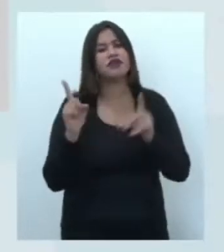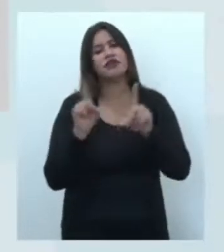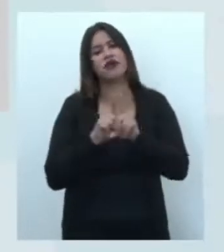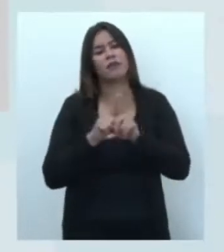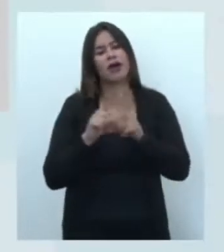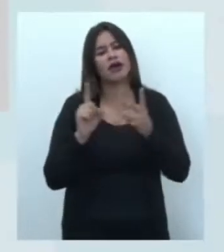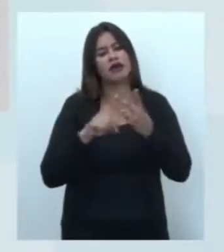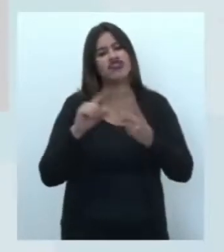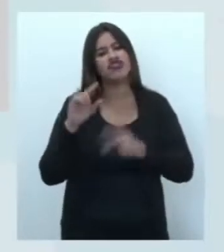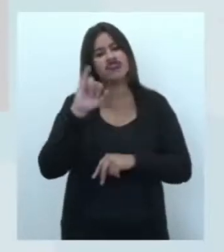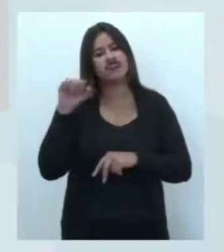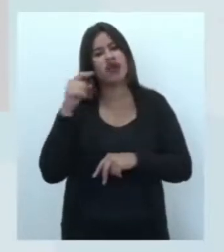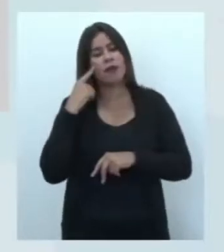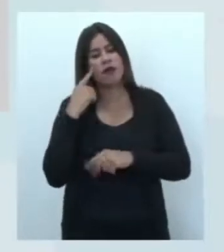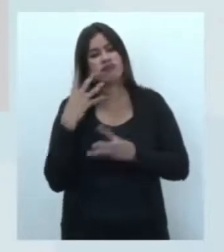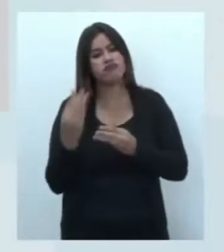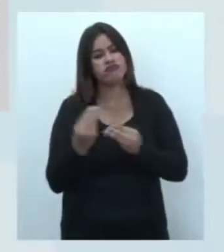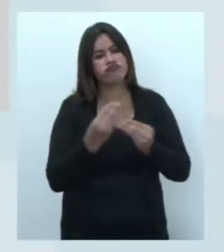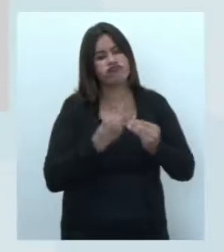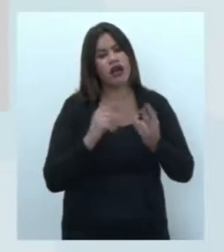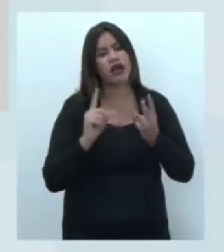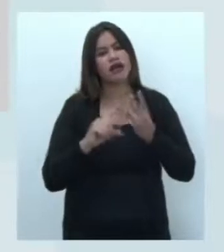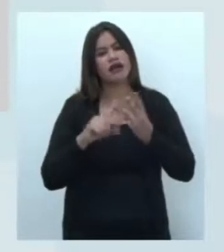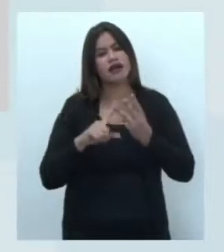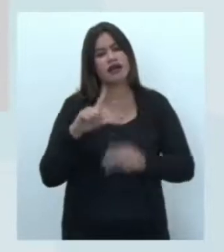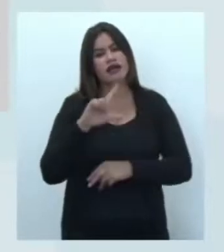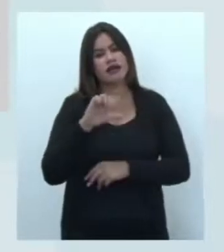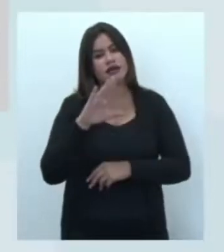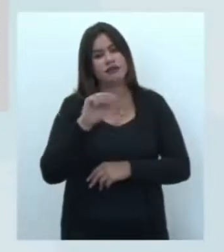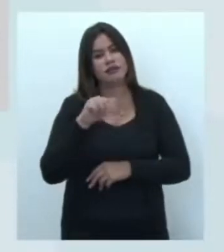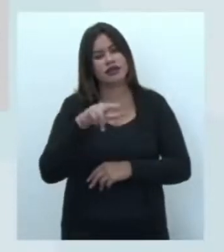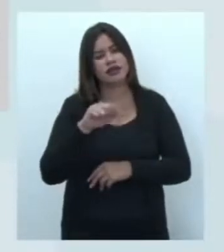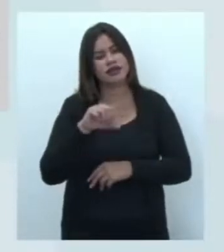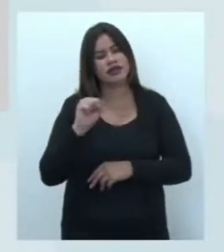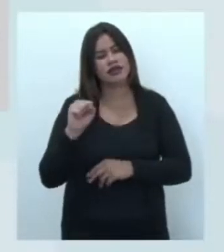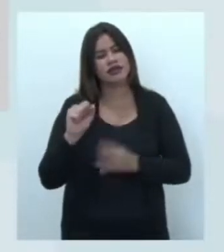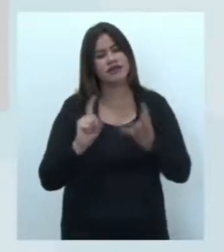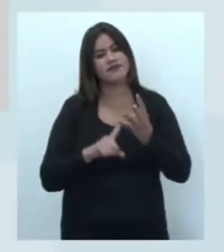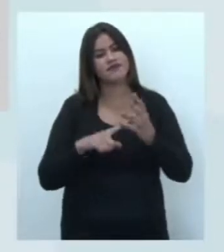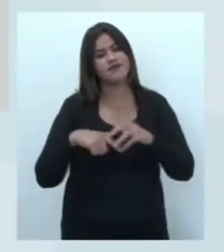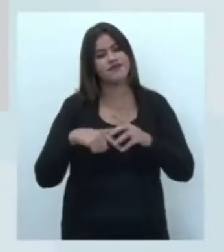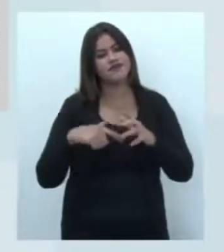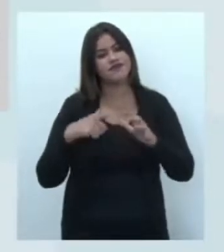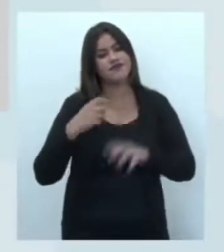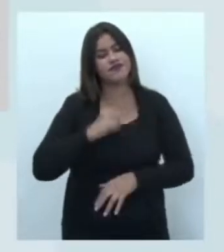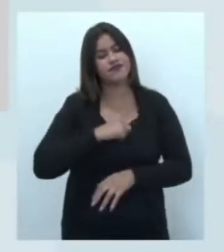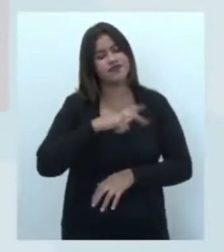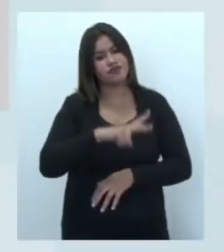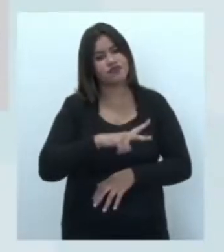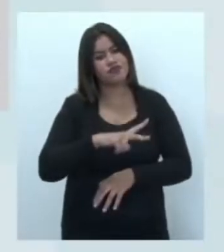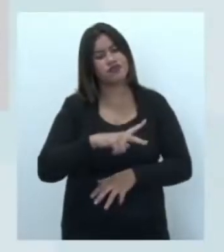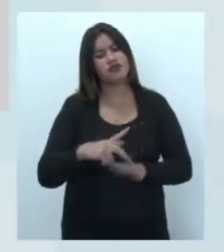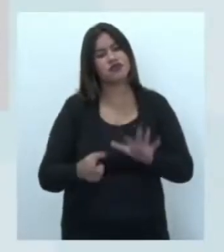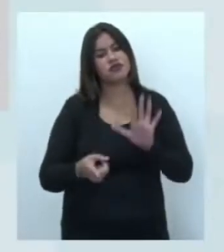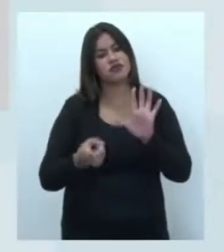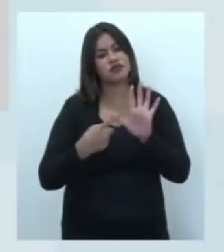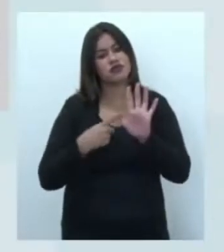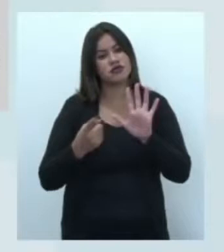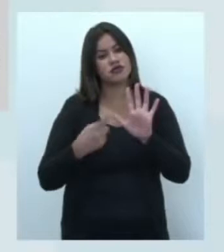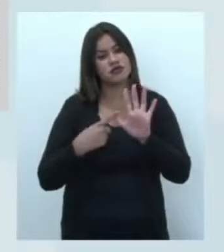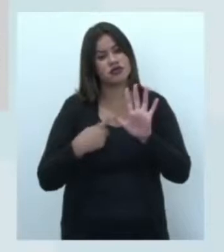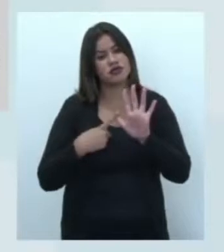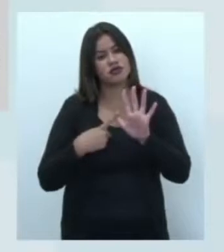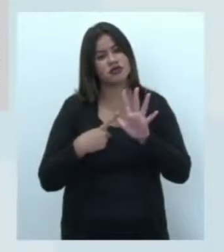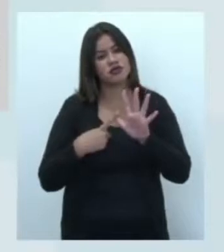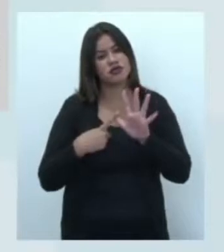Japão, a terceira maior cidade libanesa fora do Líbano, a maior cidade portuguesa fora de Portugal